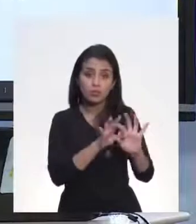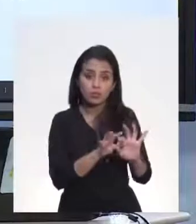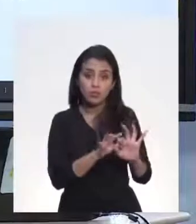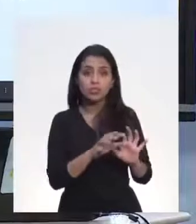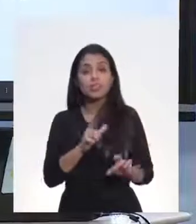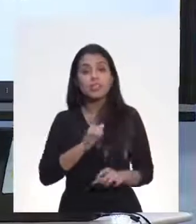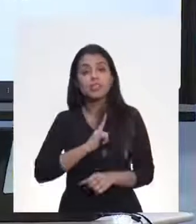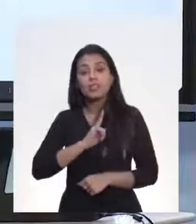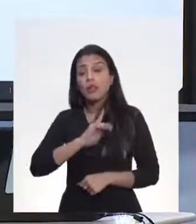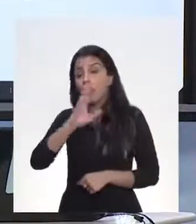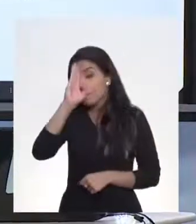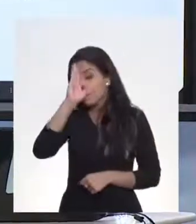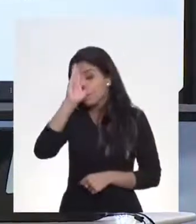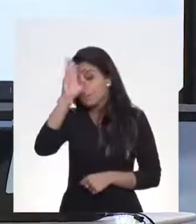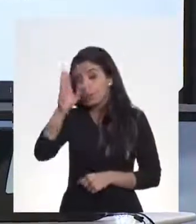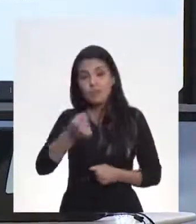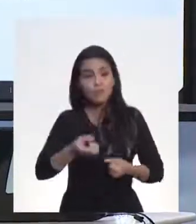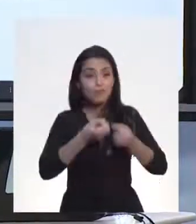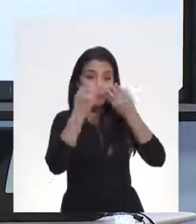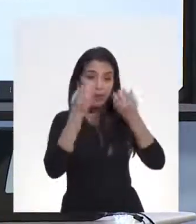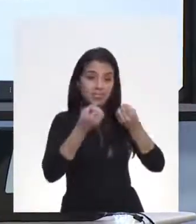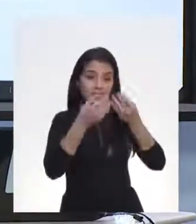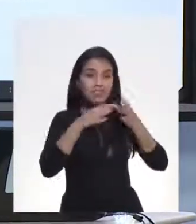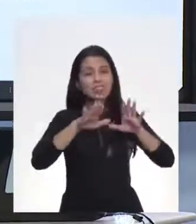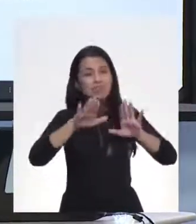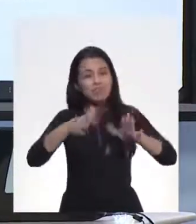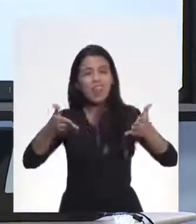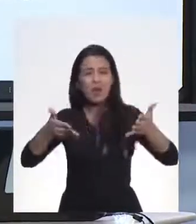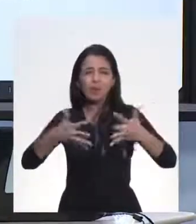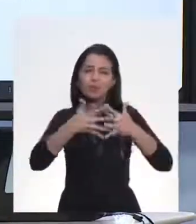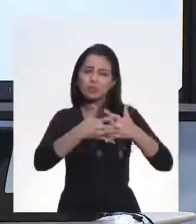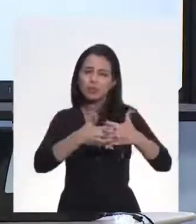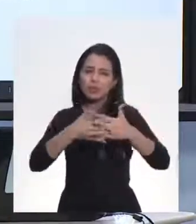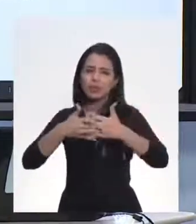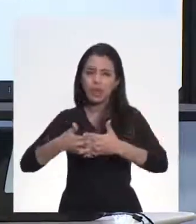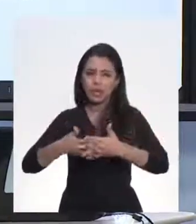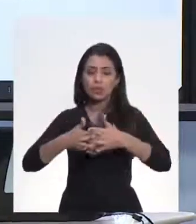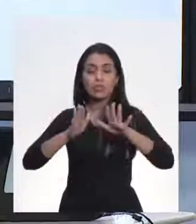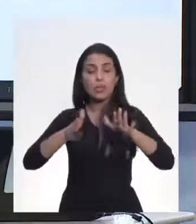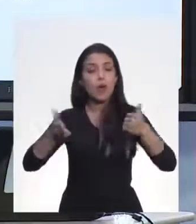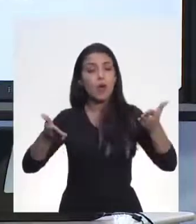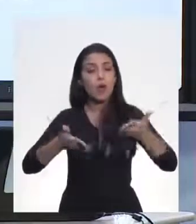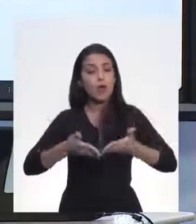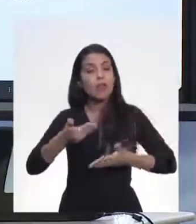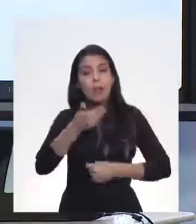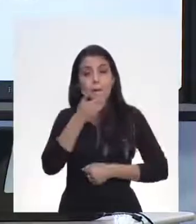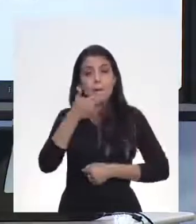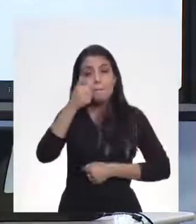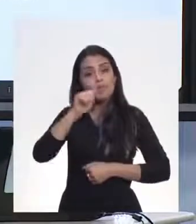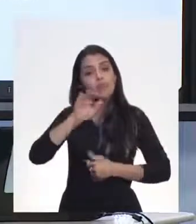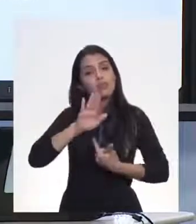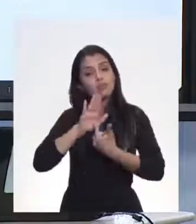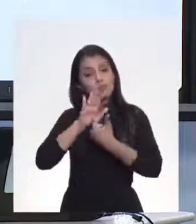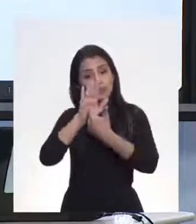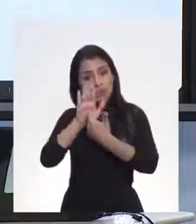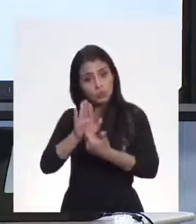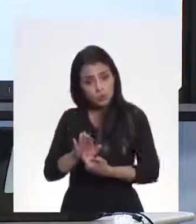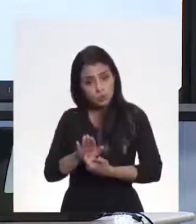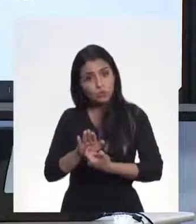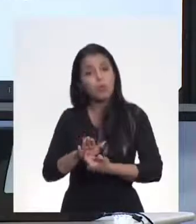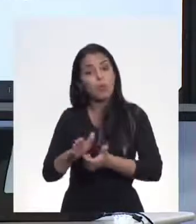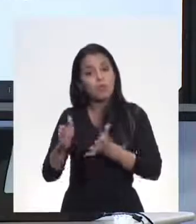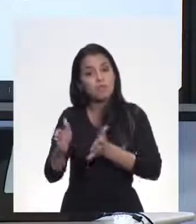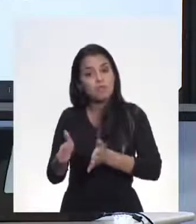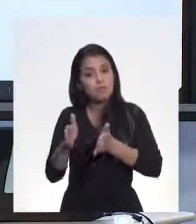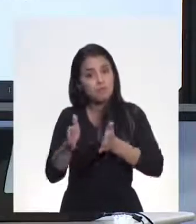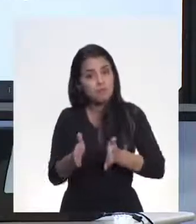da próxima. Então, isso fica complicado ainda para vocês. Por isso que é melhor que nós trabalhemos com